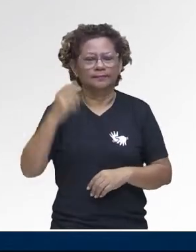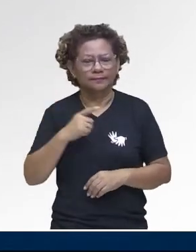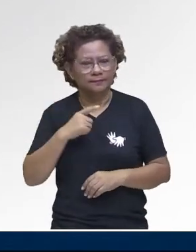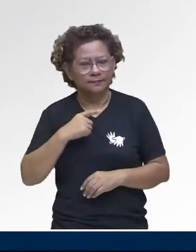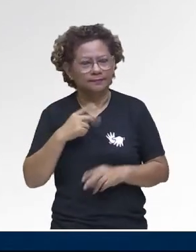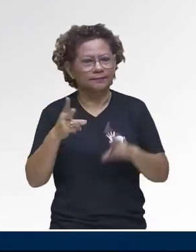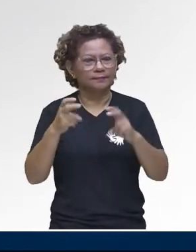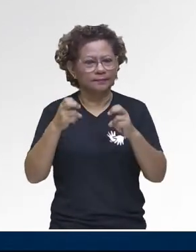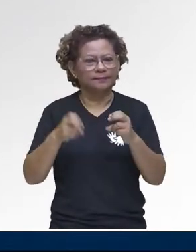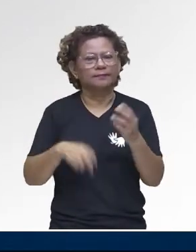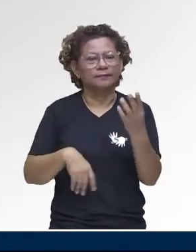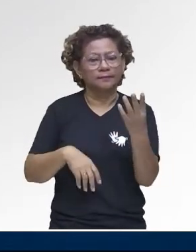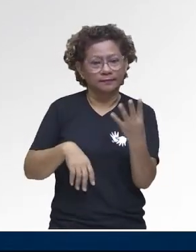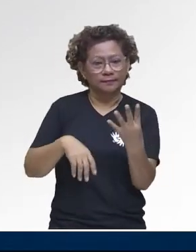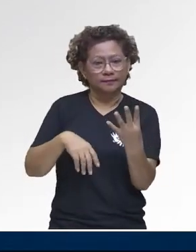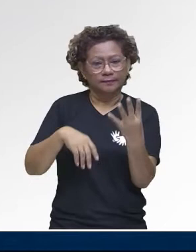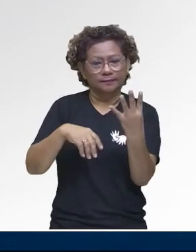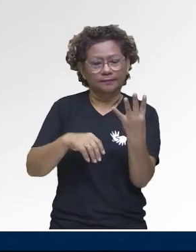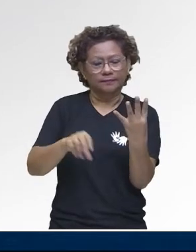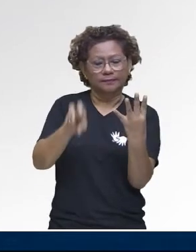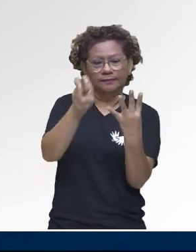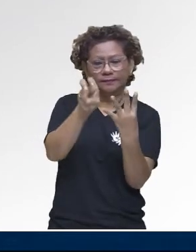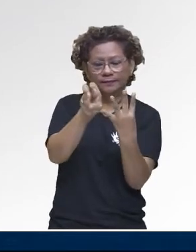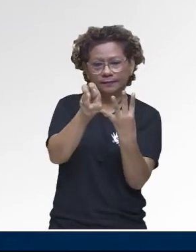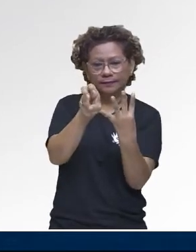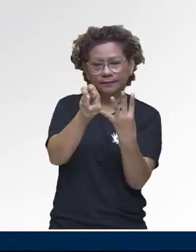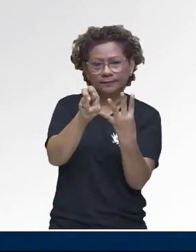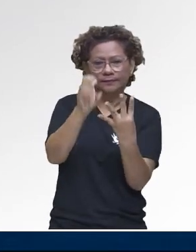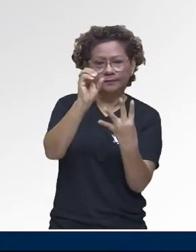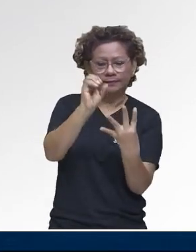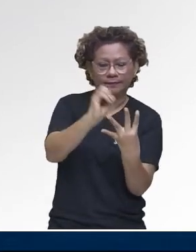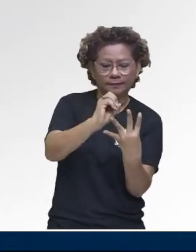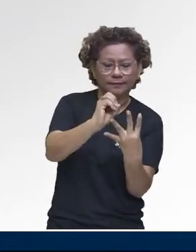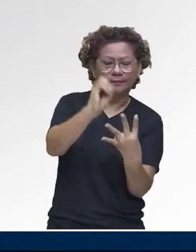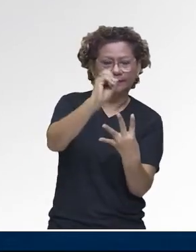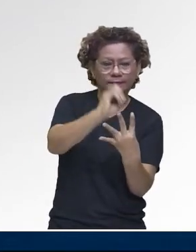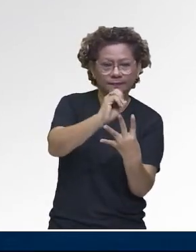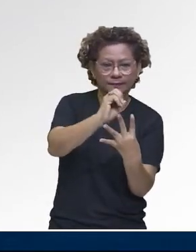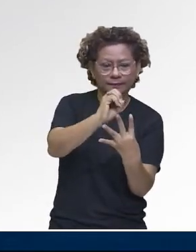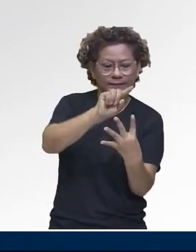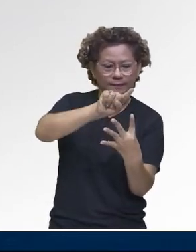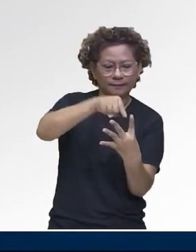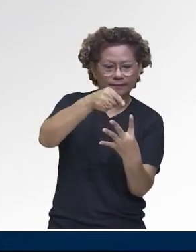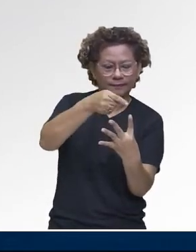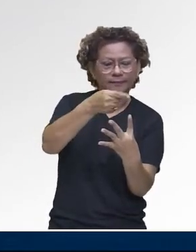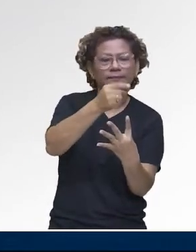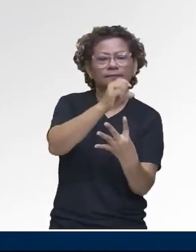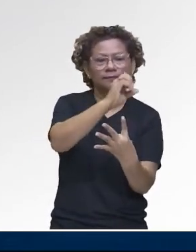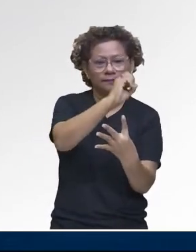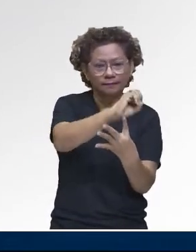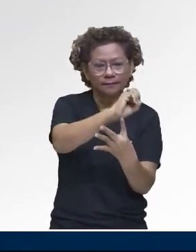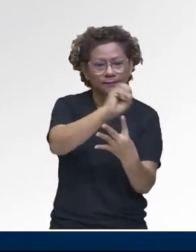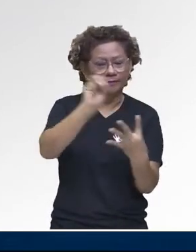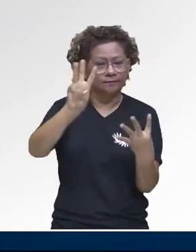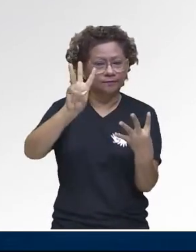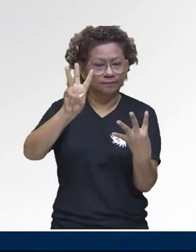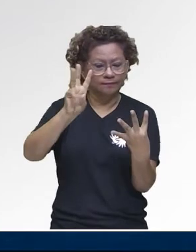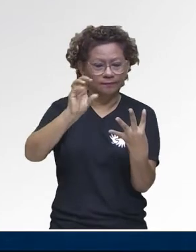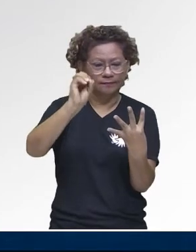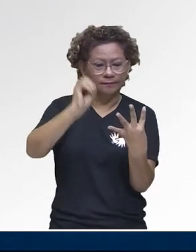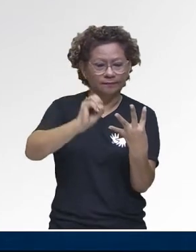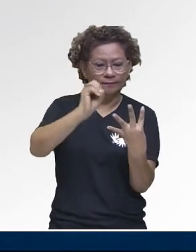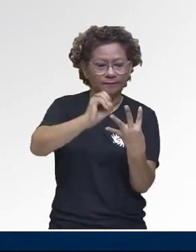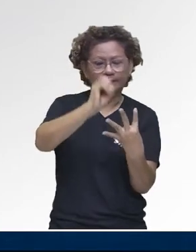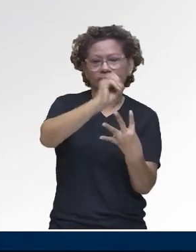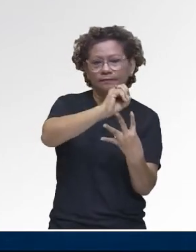numérico de 5 e o nosso denominador 1, 2, 3, 3 casas, portanto, a